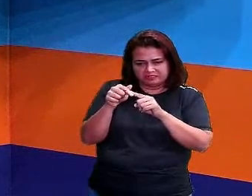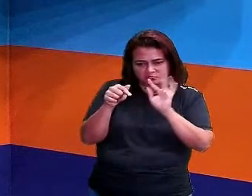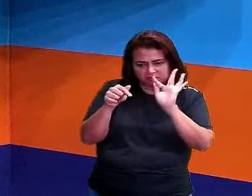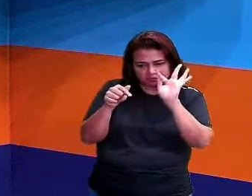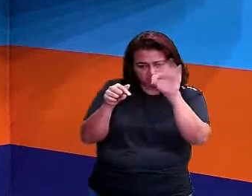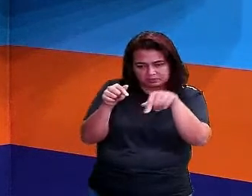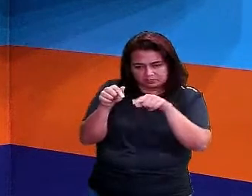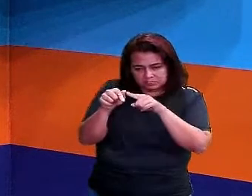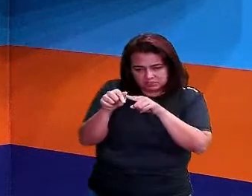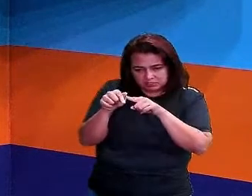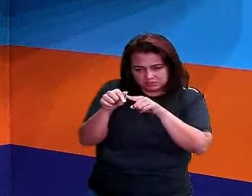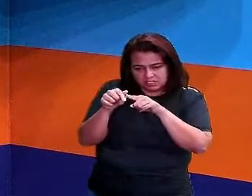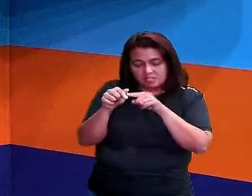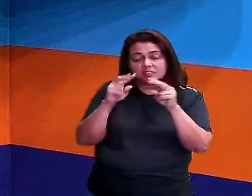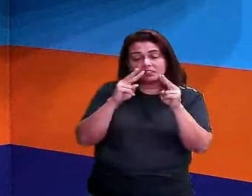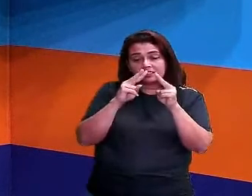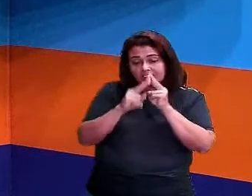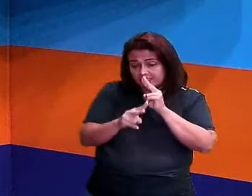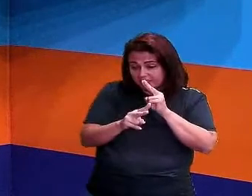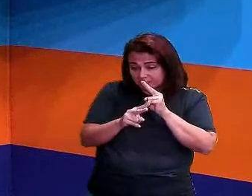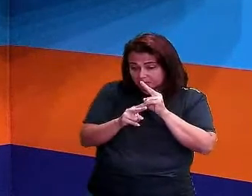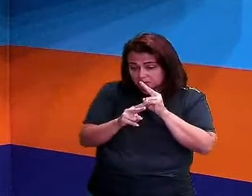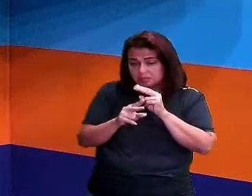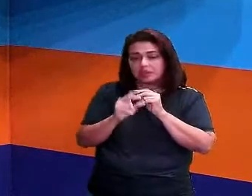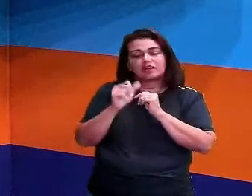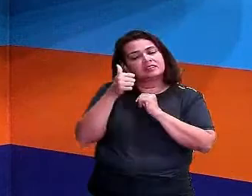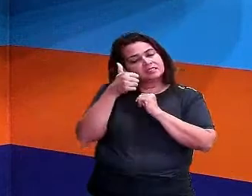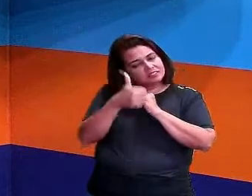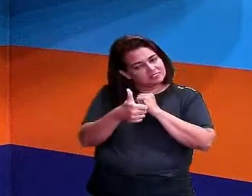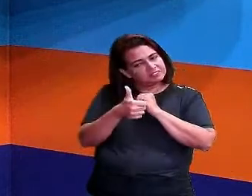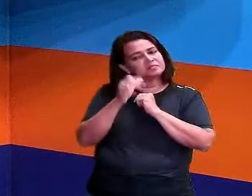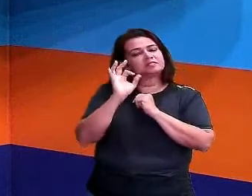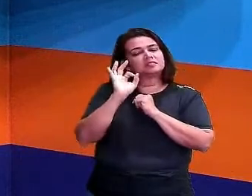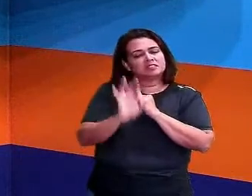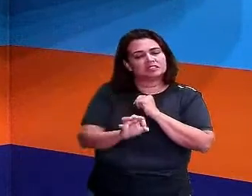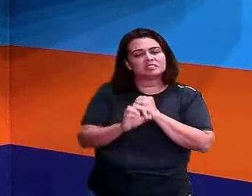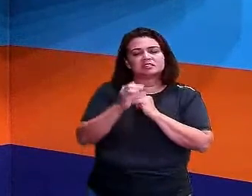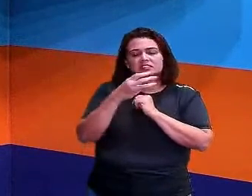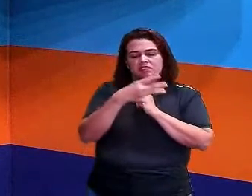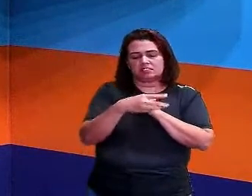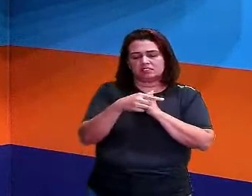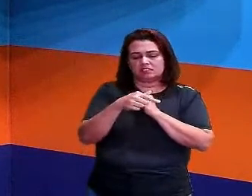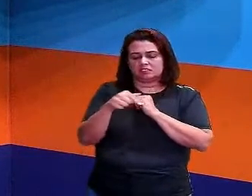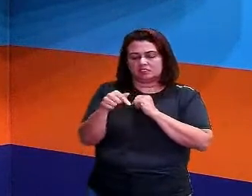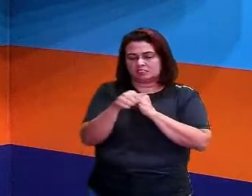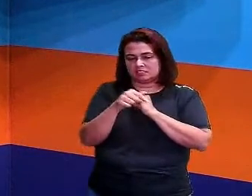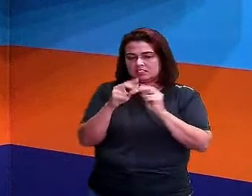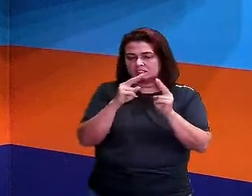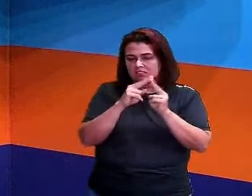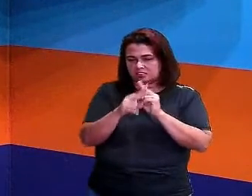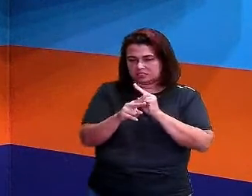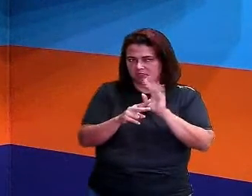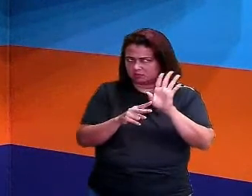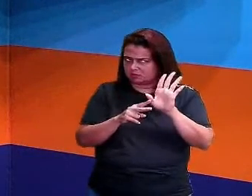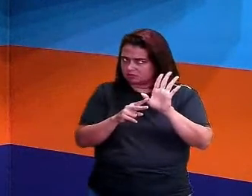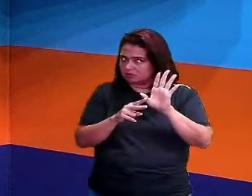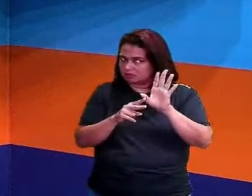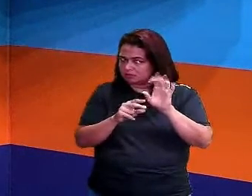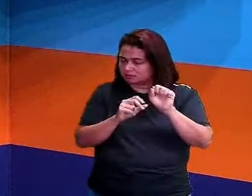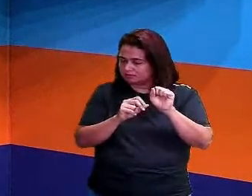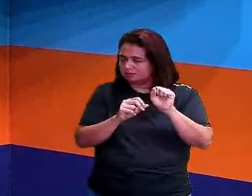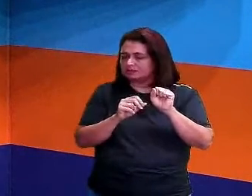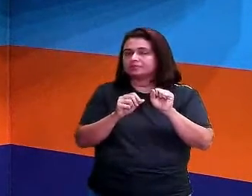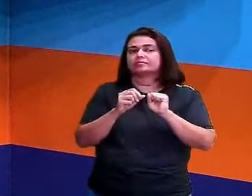com 7 e 7 é ímpar. Então, 377 é ímpar. Segura esse número,